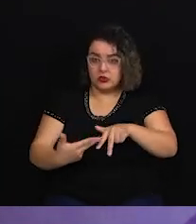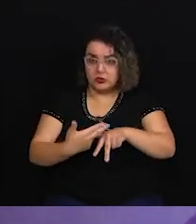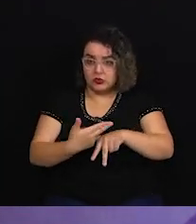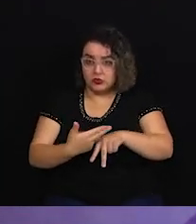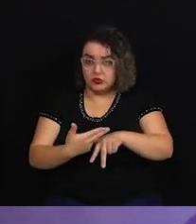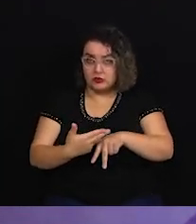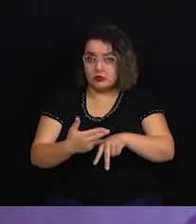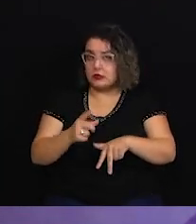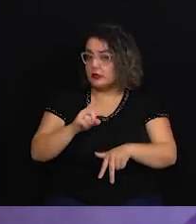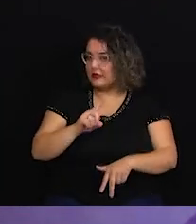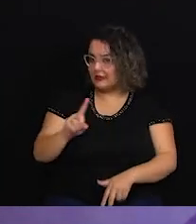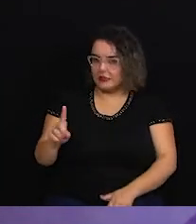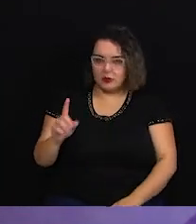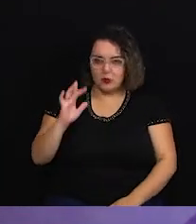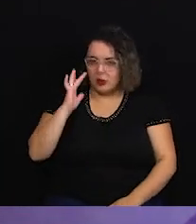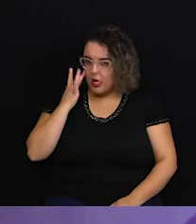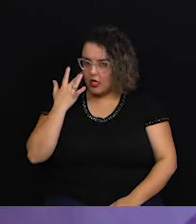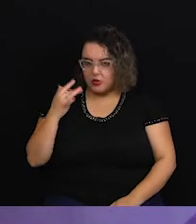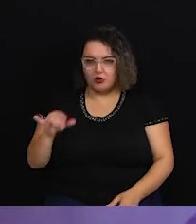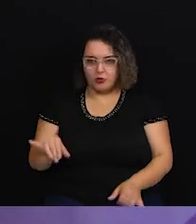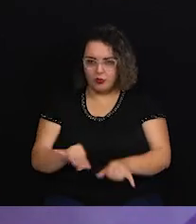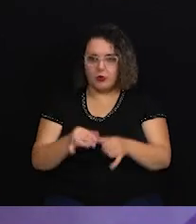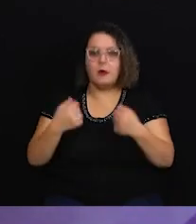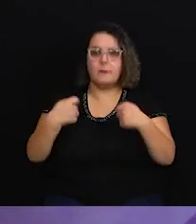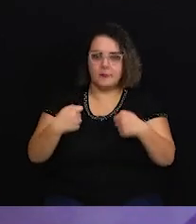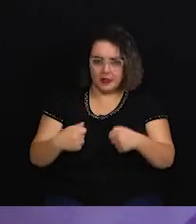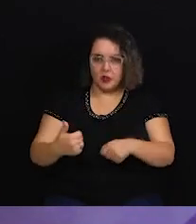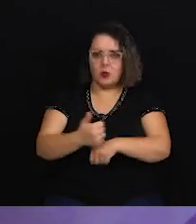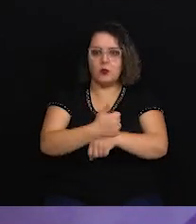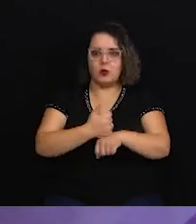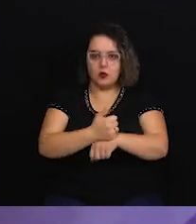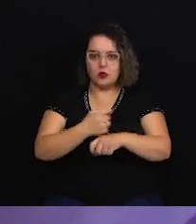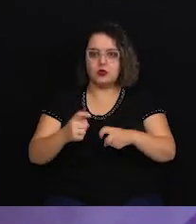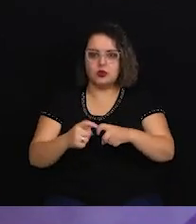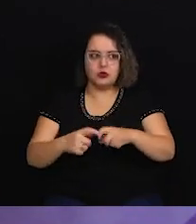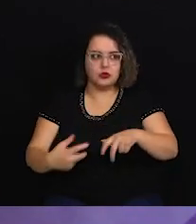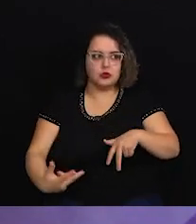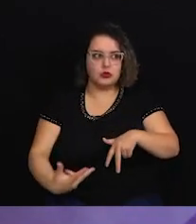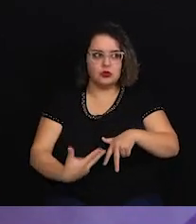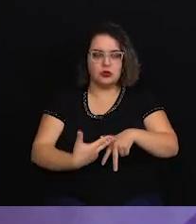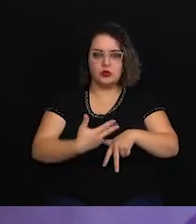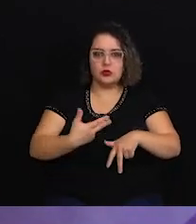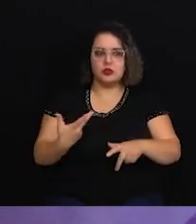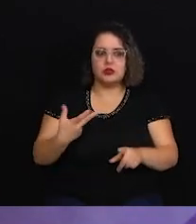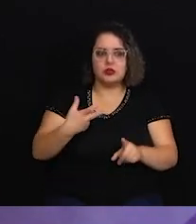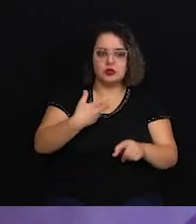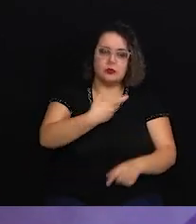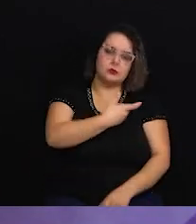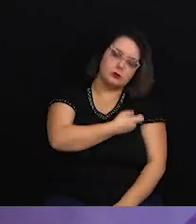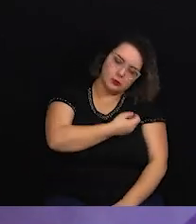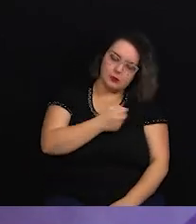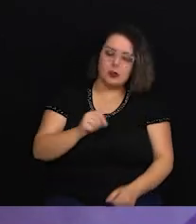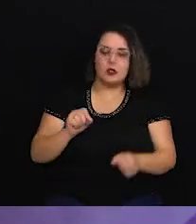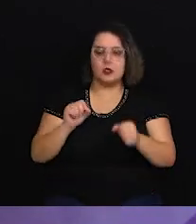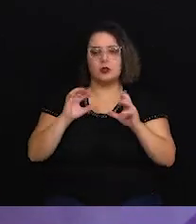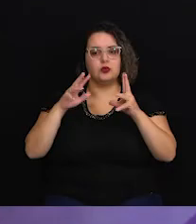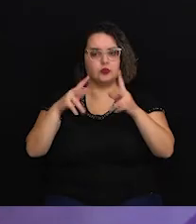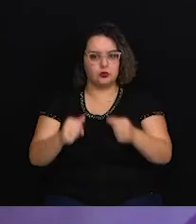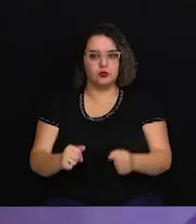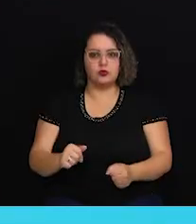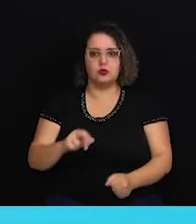ache bobeira. Tem sim que passar pelo anestesista, fazer todos os exames que ele solicitar para que tudo ocorra